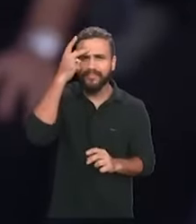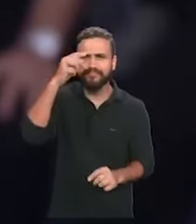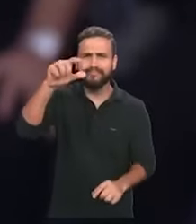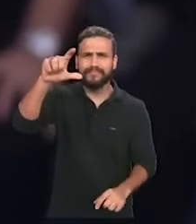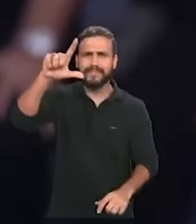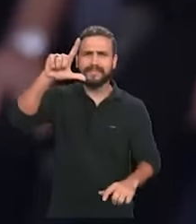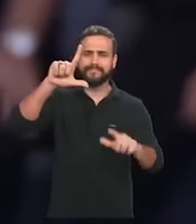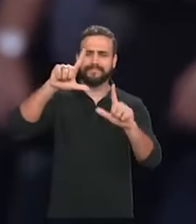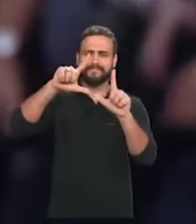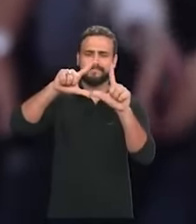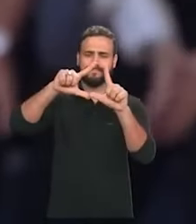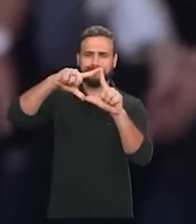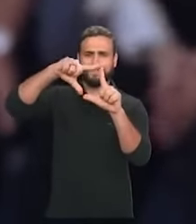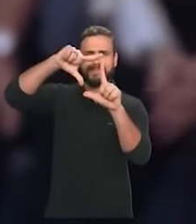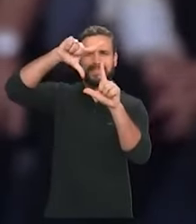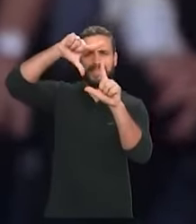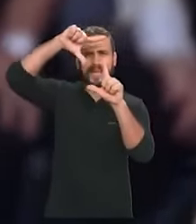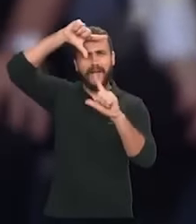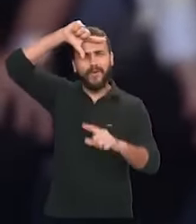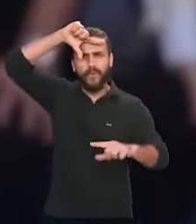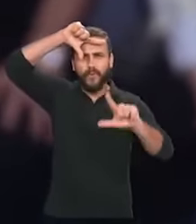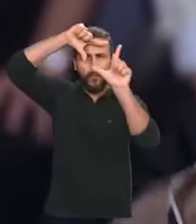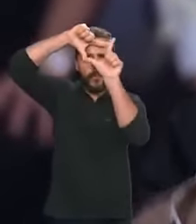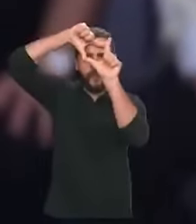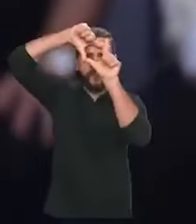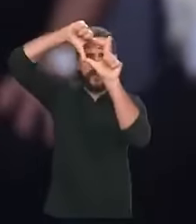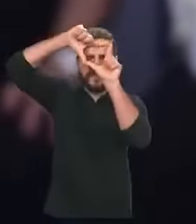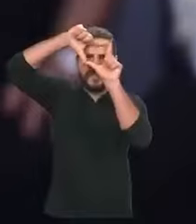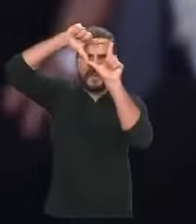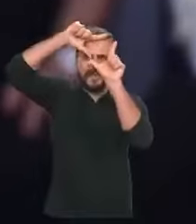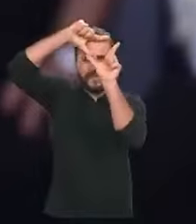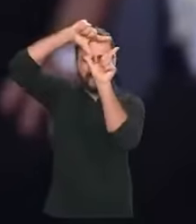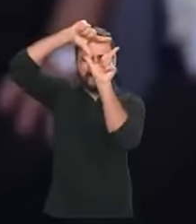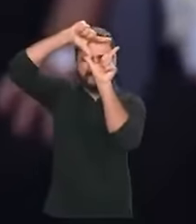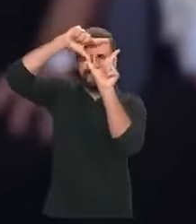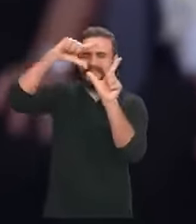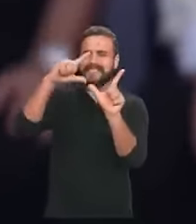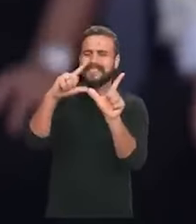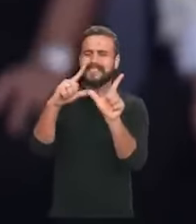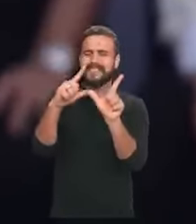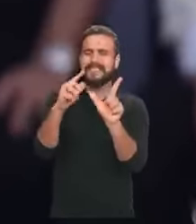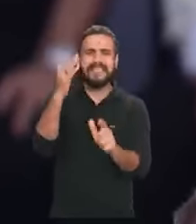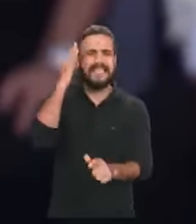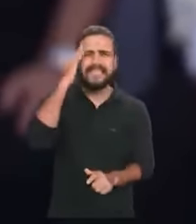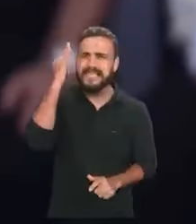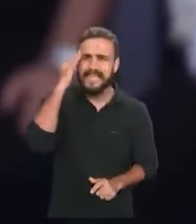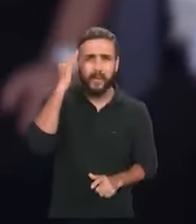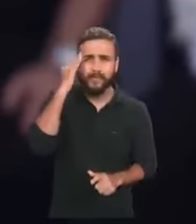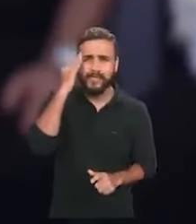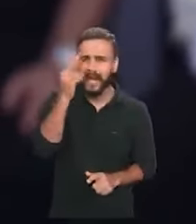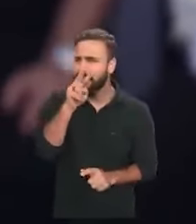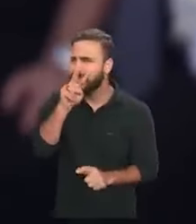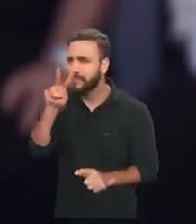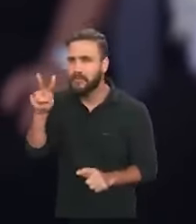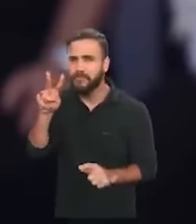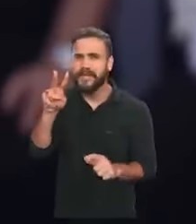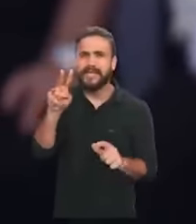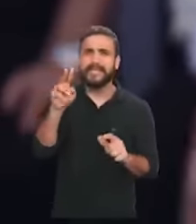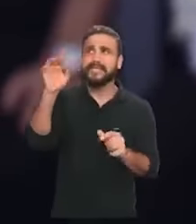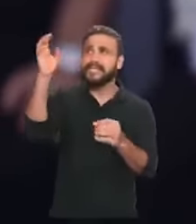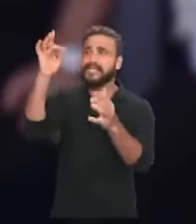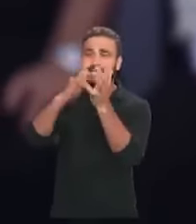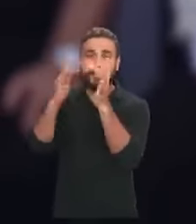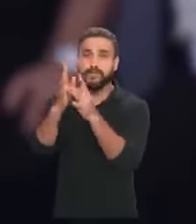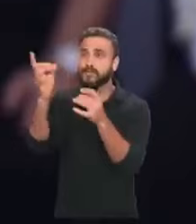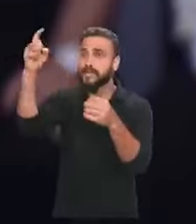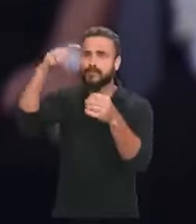diferente. Sim ou não, gente? Sim. Então as pessoas começaram a perceber que o mundo está vivendo tempos difíceis. E aqueles